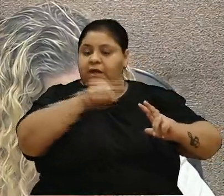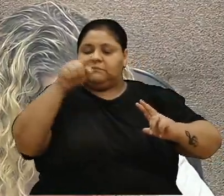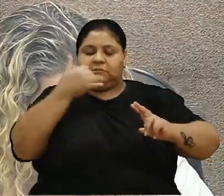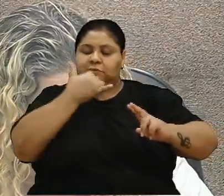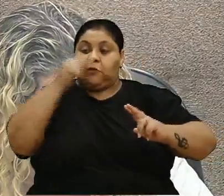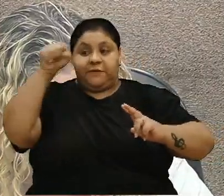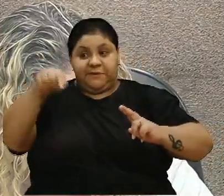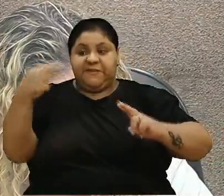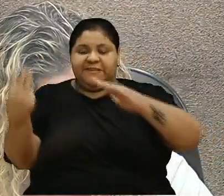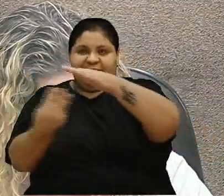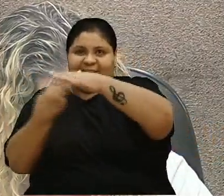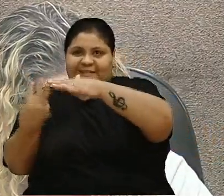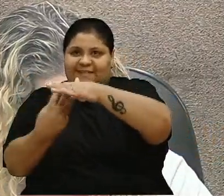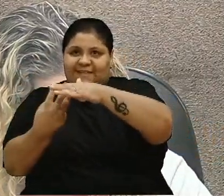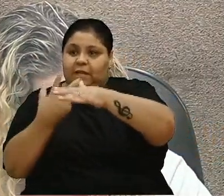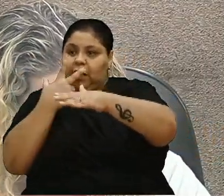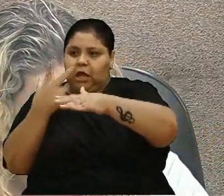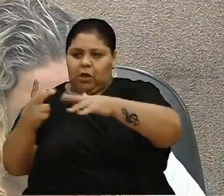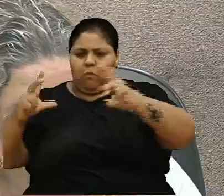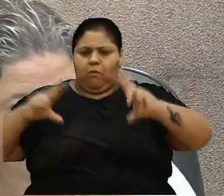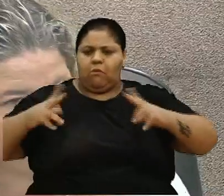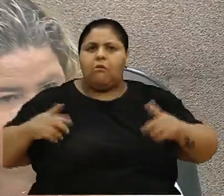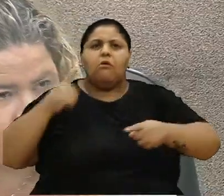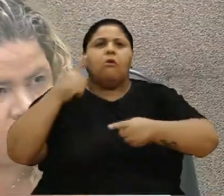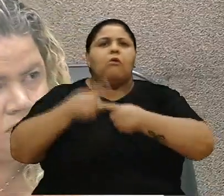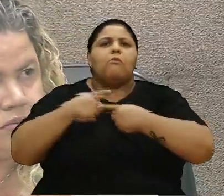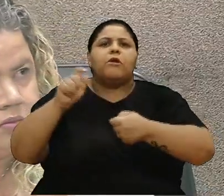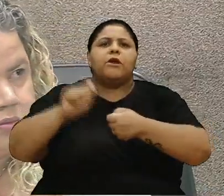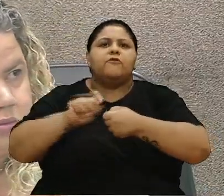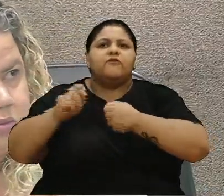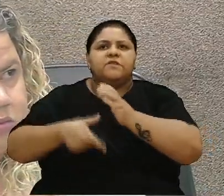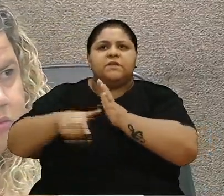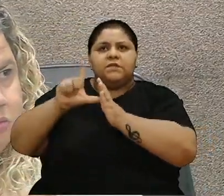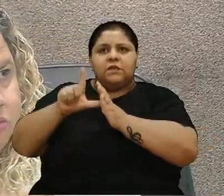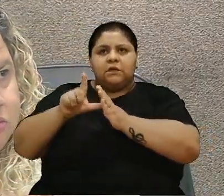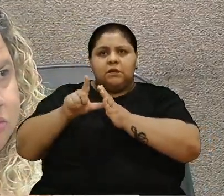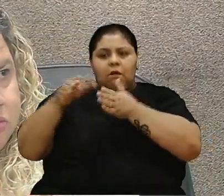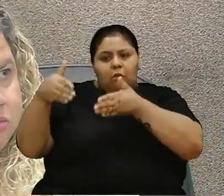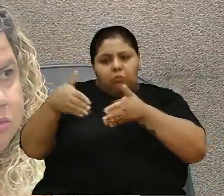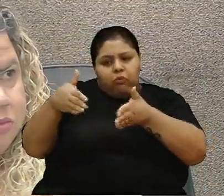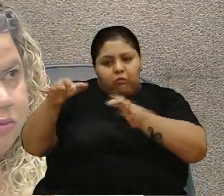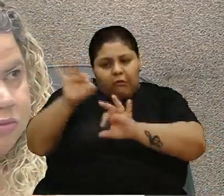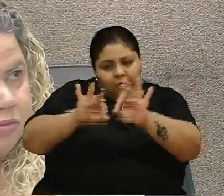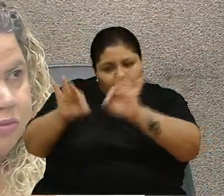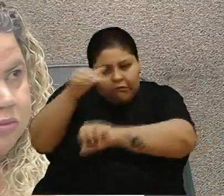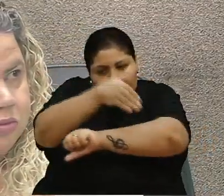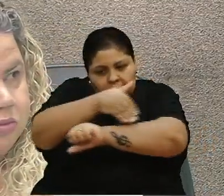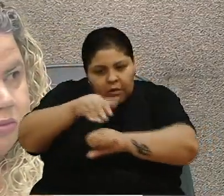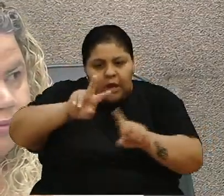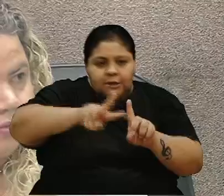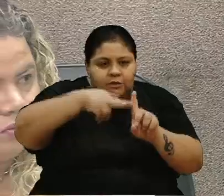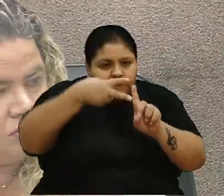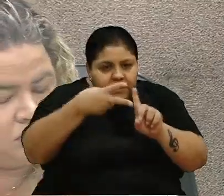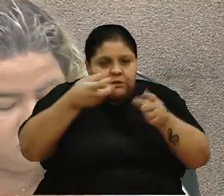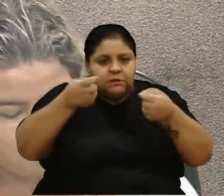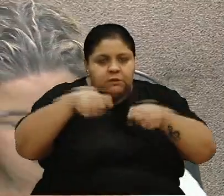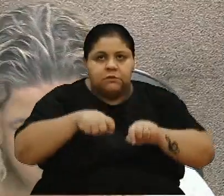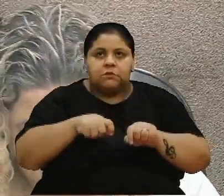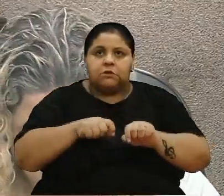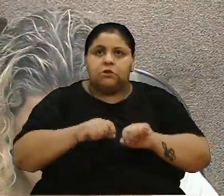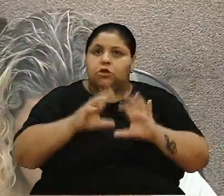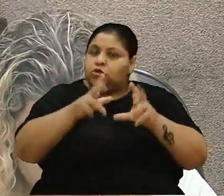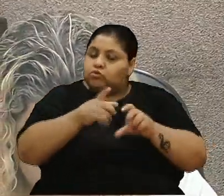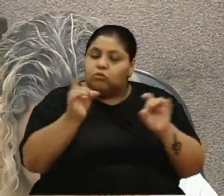empresas privadas. Por que elas não fizeram primeiro todo o recapeamento das estradas, as duplicações? E quando tudo